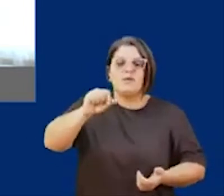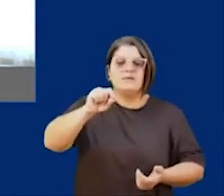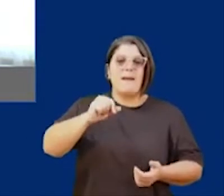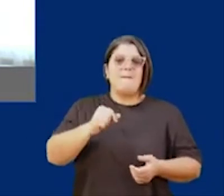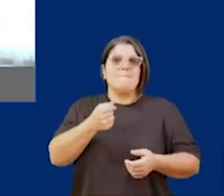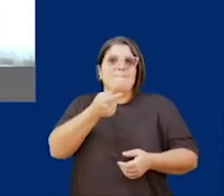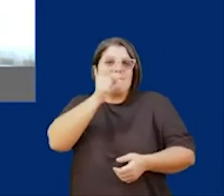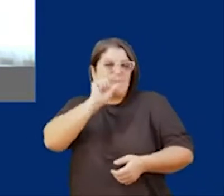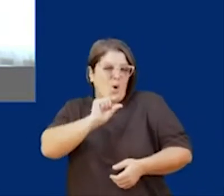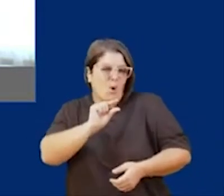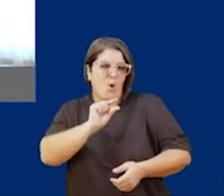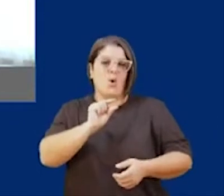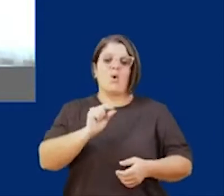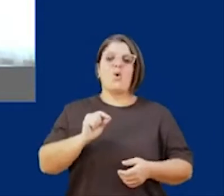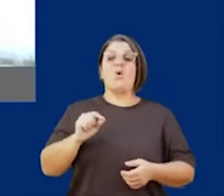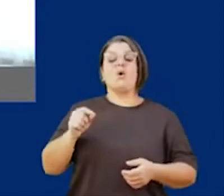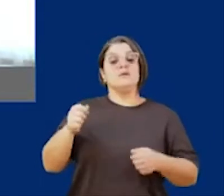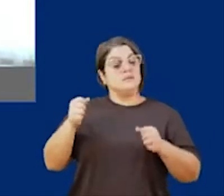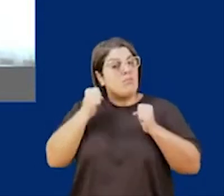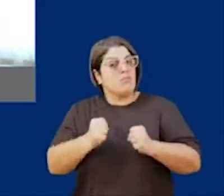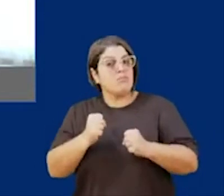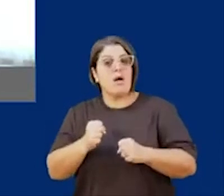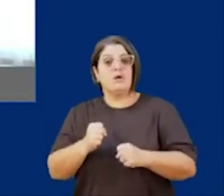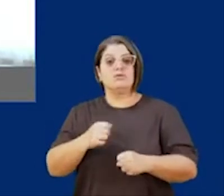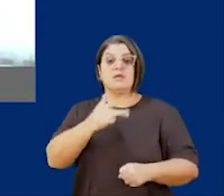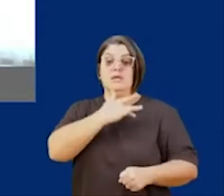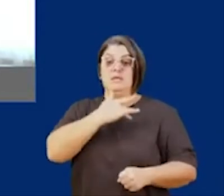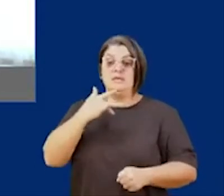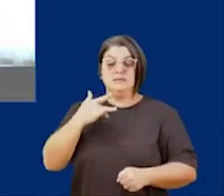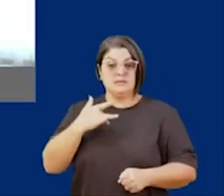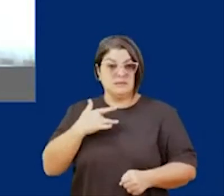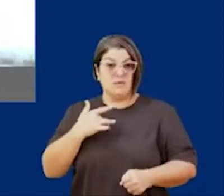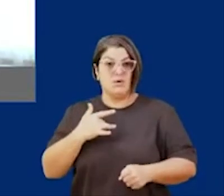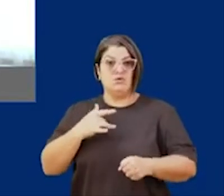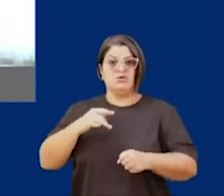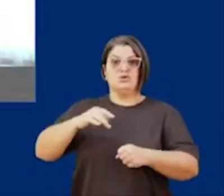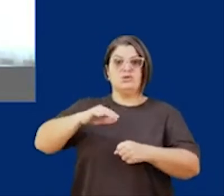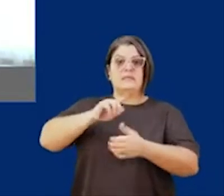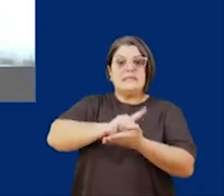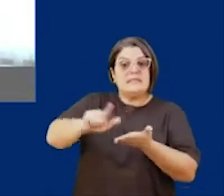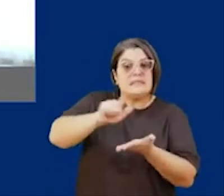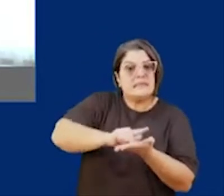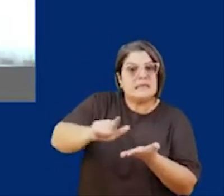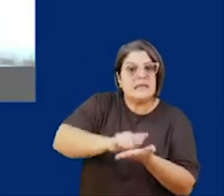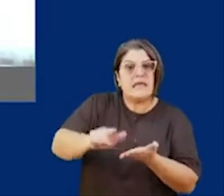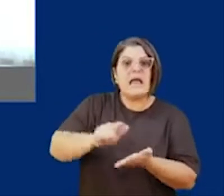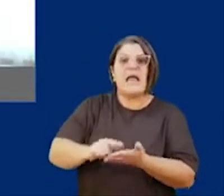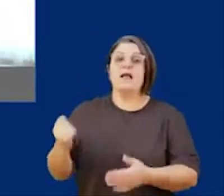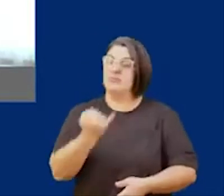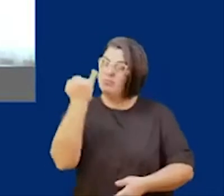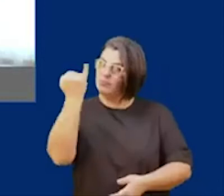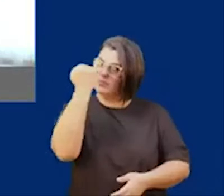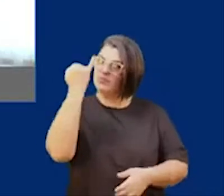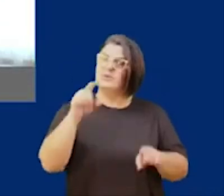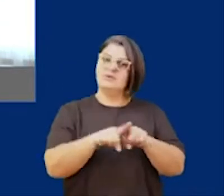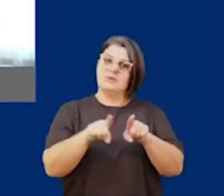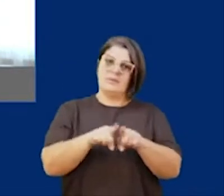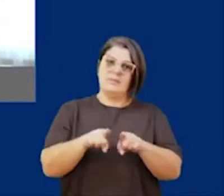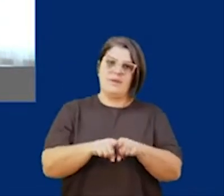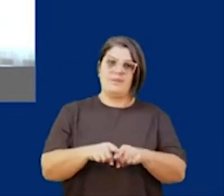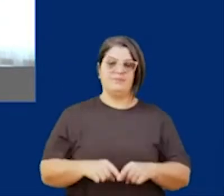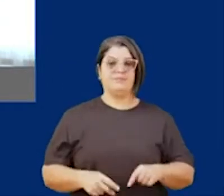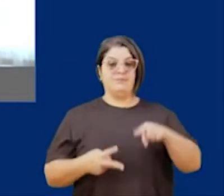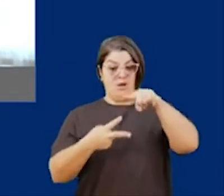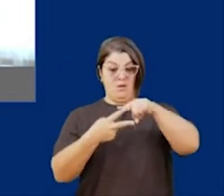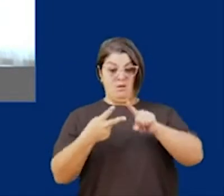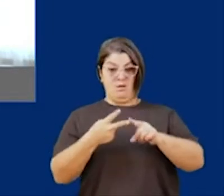né? Também a importância dos cuidados aí de higiene nessa preparação dos alimentos, que é uma coisa muito fundamental, né? Agora, 2 mensagens